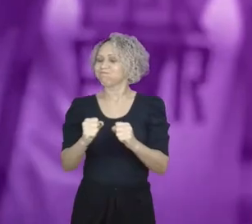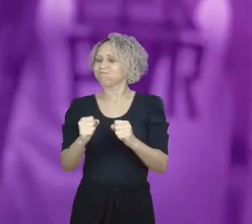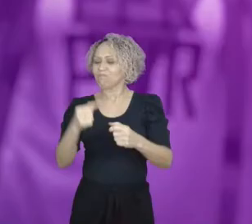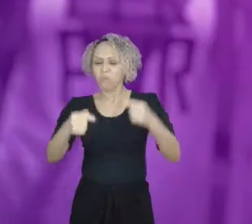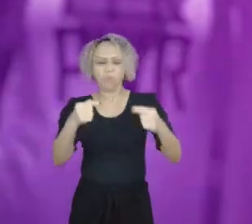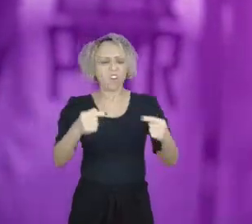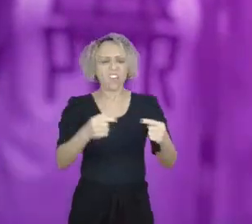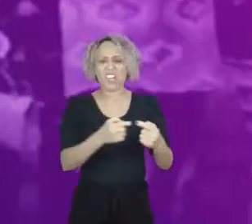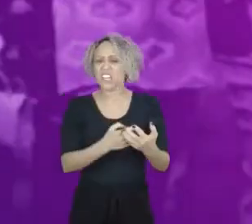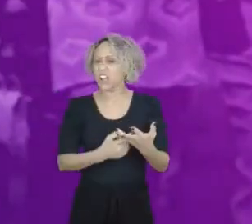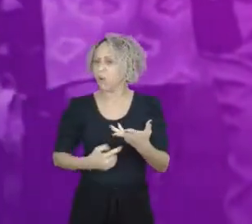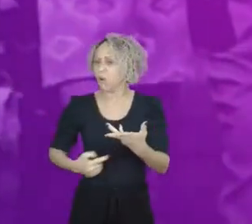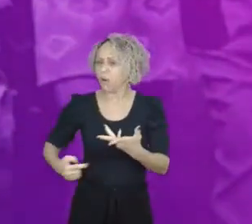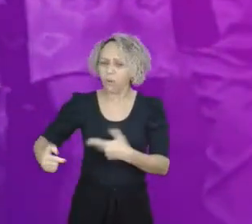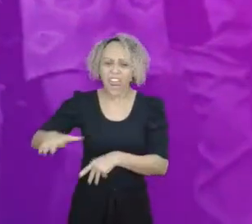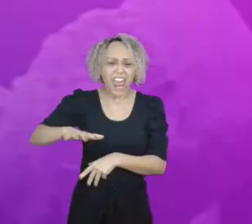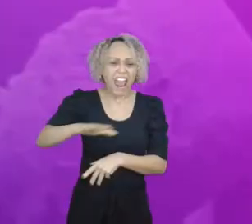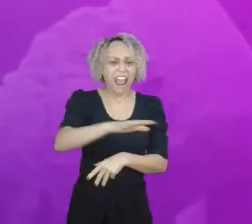poder.